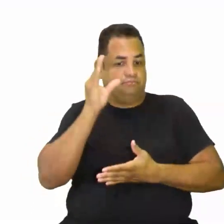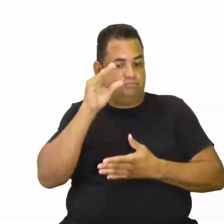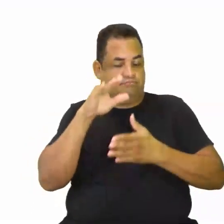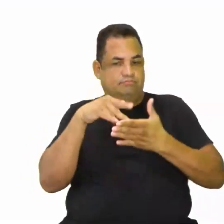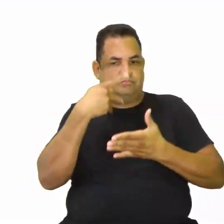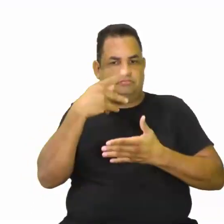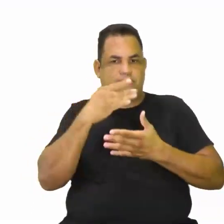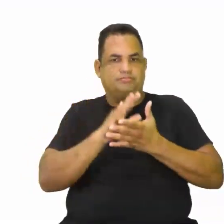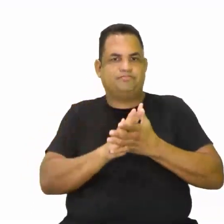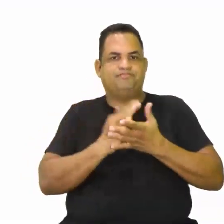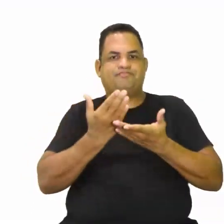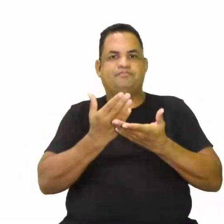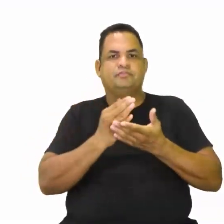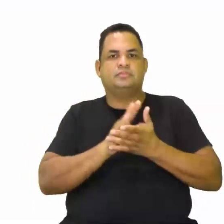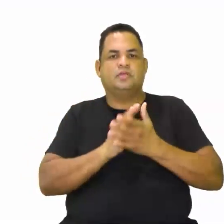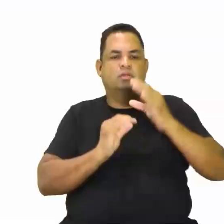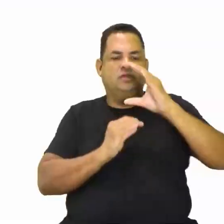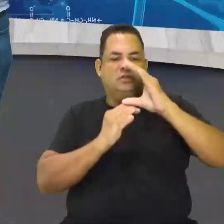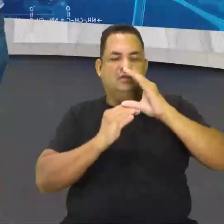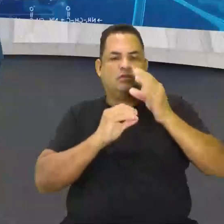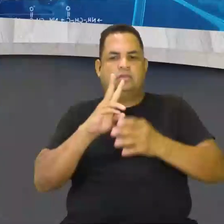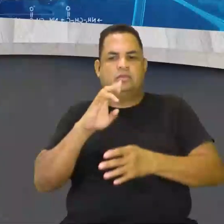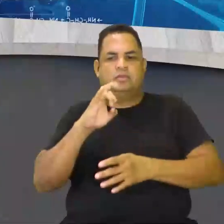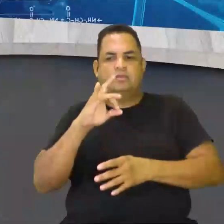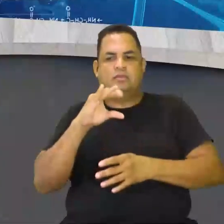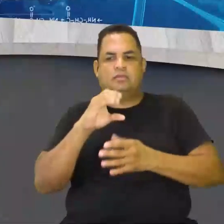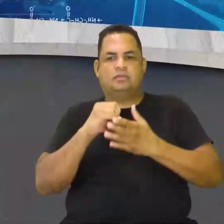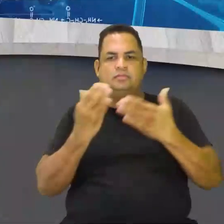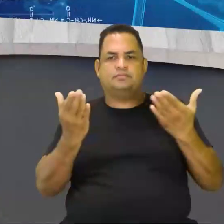falar sobre filtração a vácuo, que é um tipo de filtração